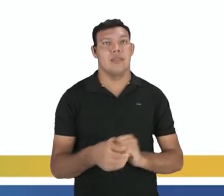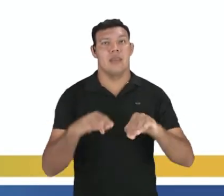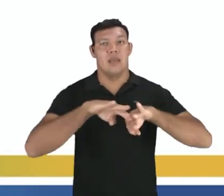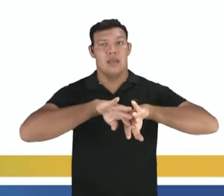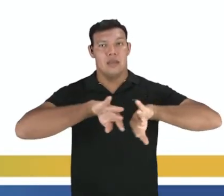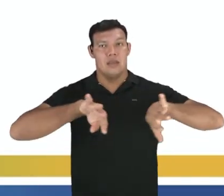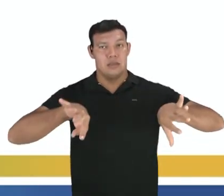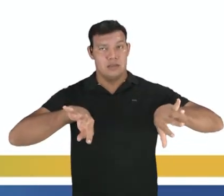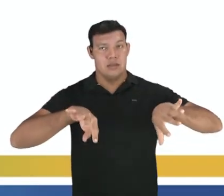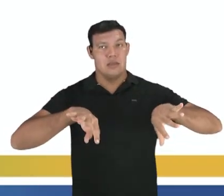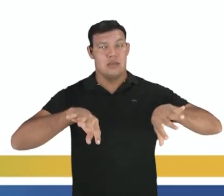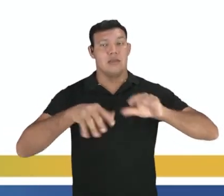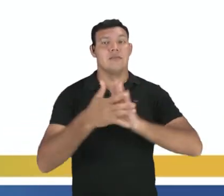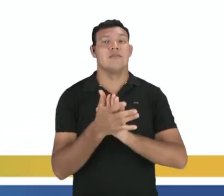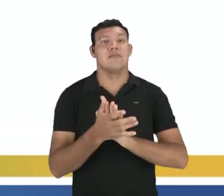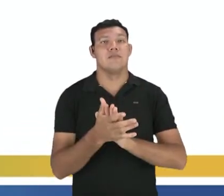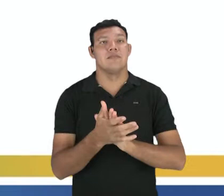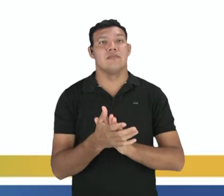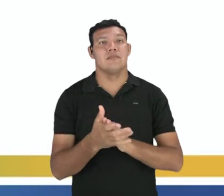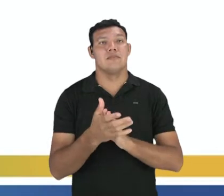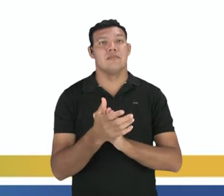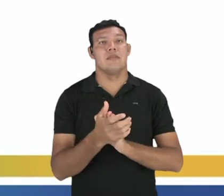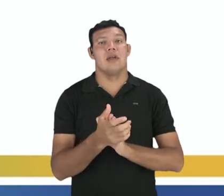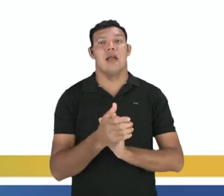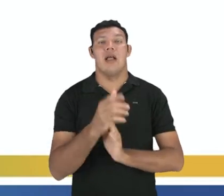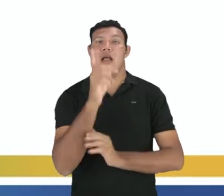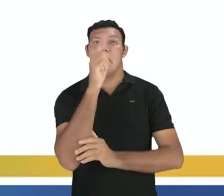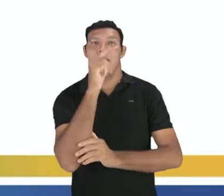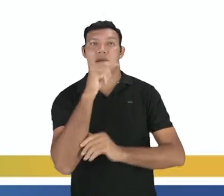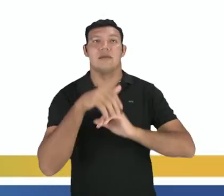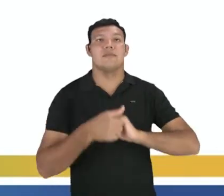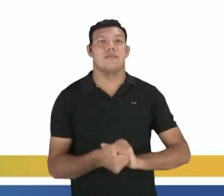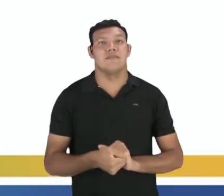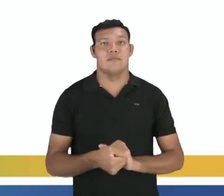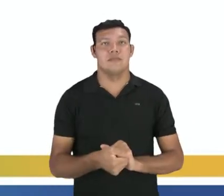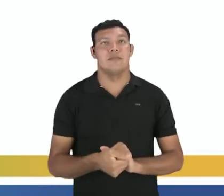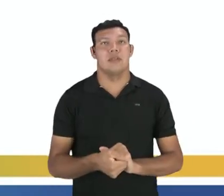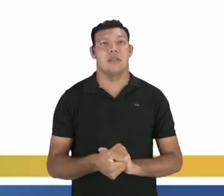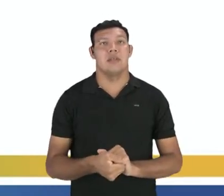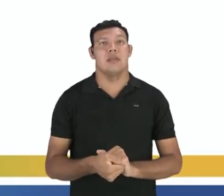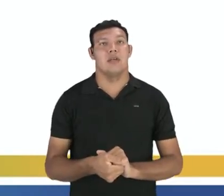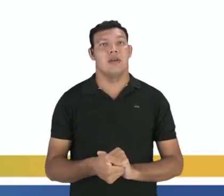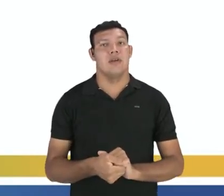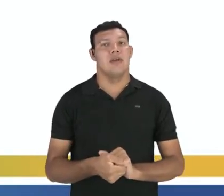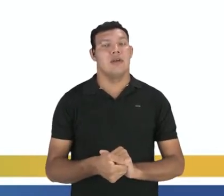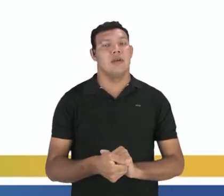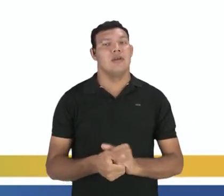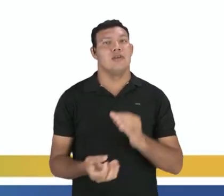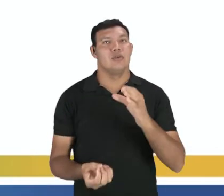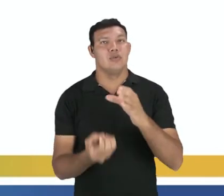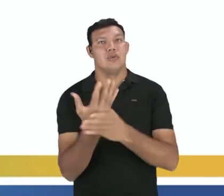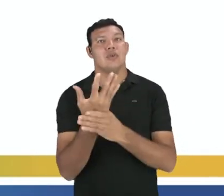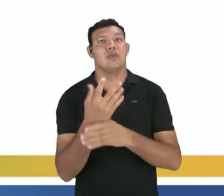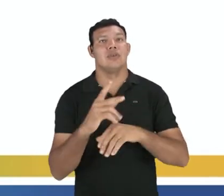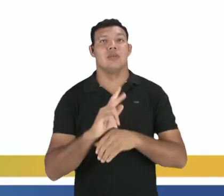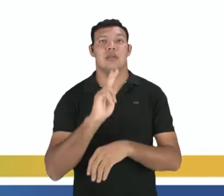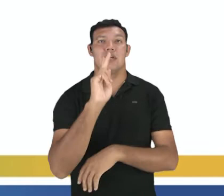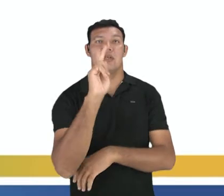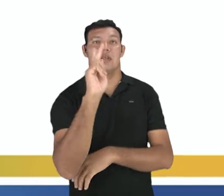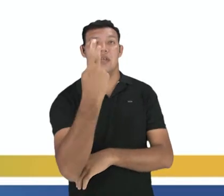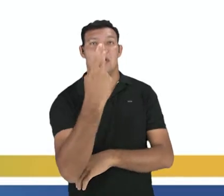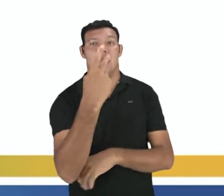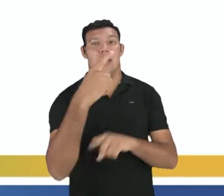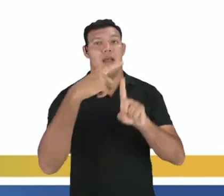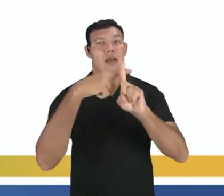Dissocia em água, fornecendo íons diferentes de H+ e OH-, conduzindo eletricidade, como a gente vai